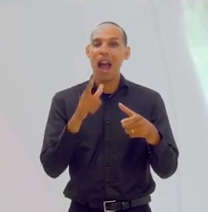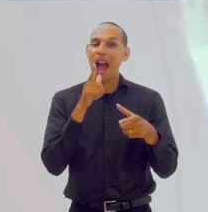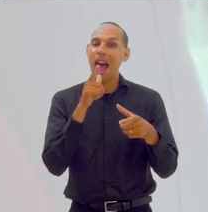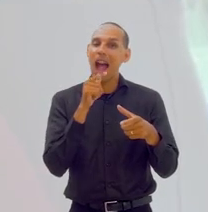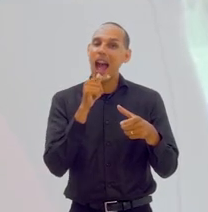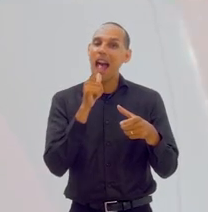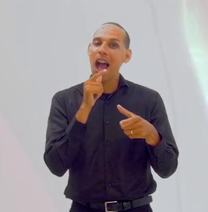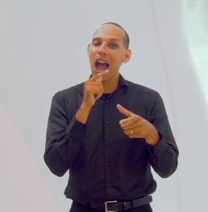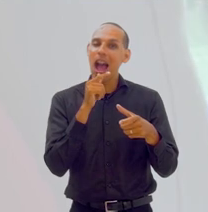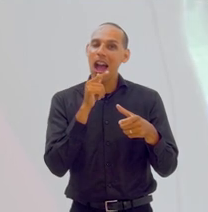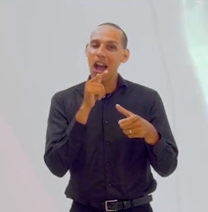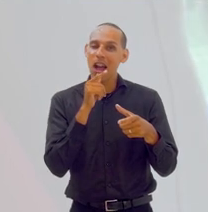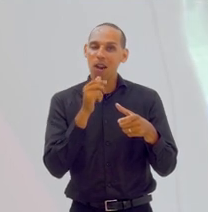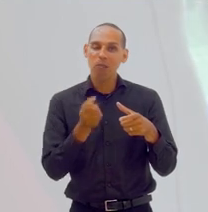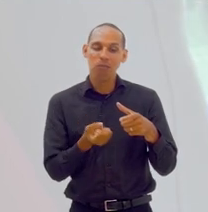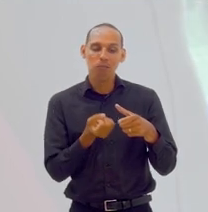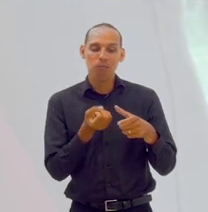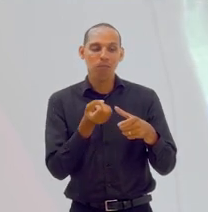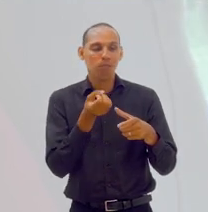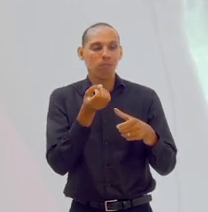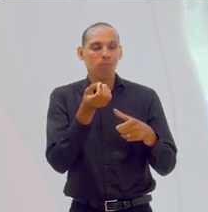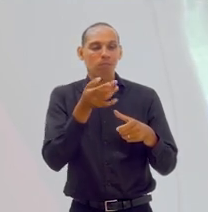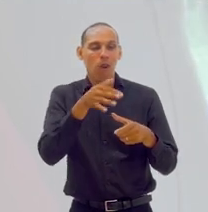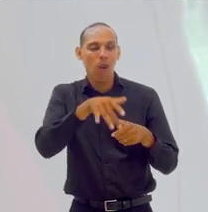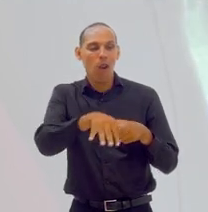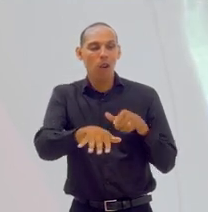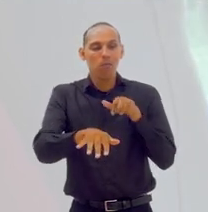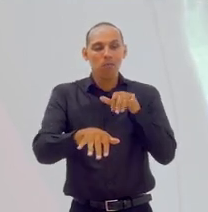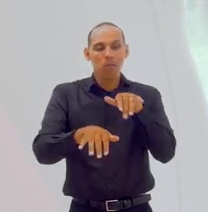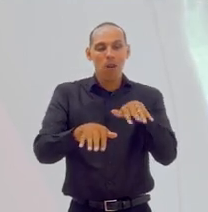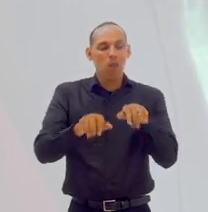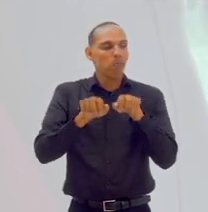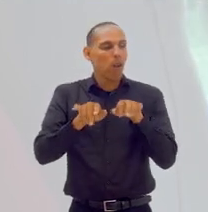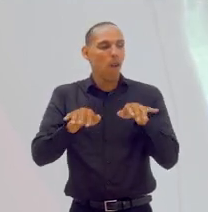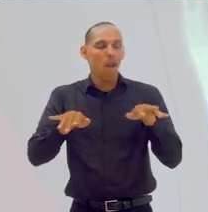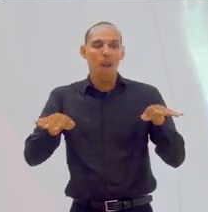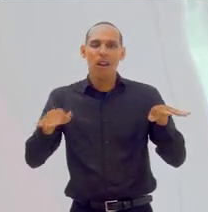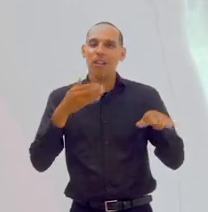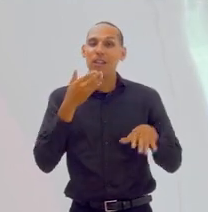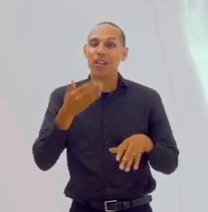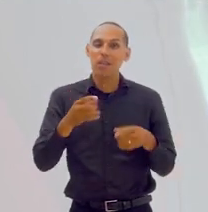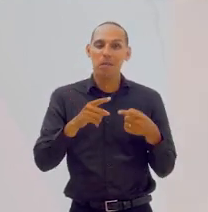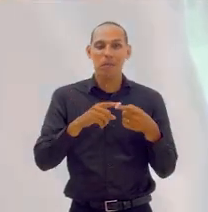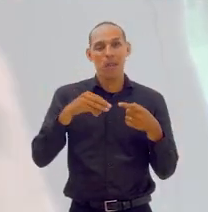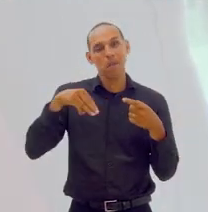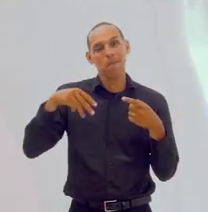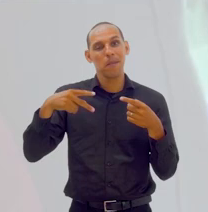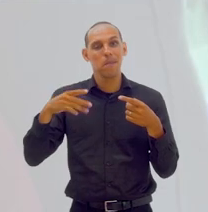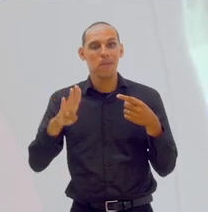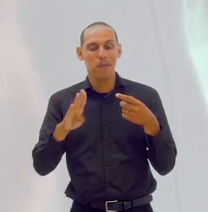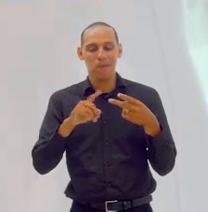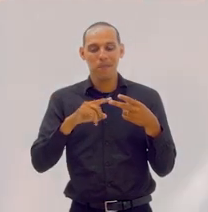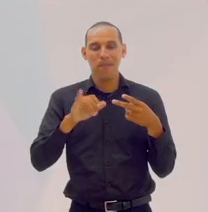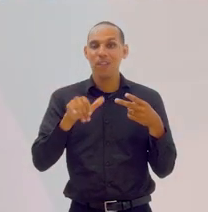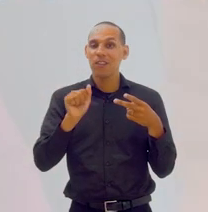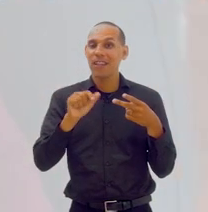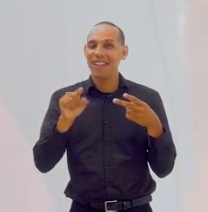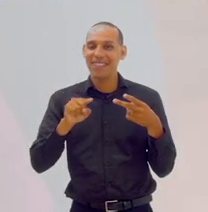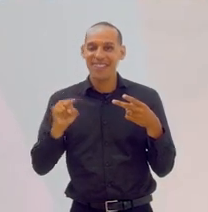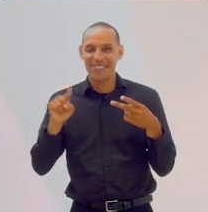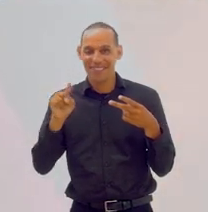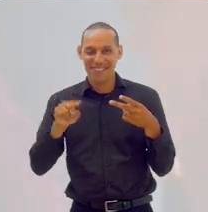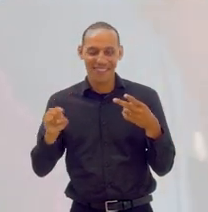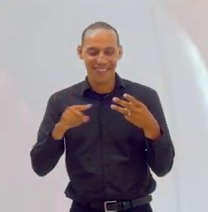água para vários estilos, né? Dela provém a MPB, o jazz, o